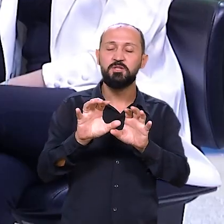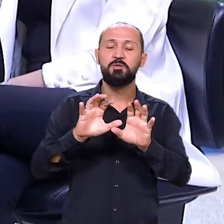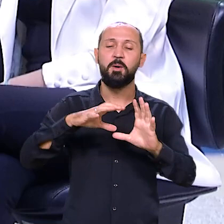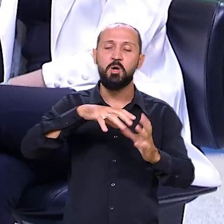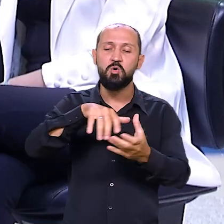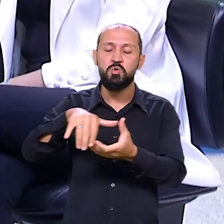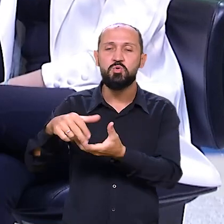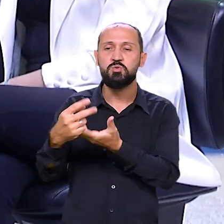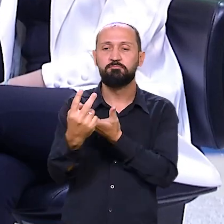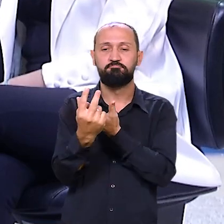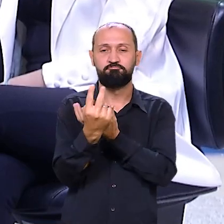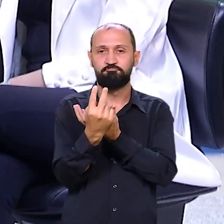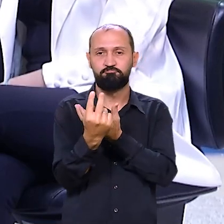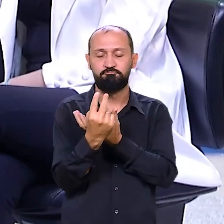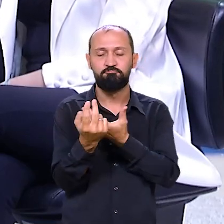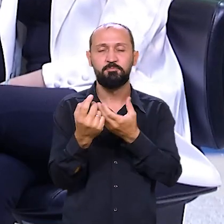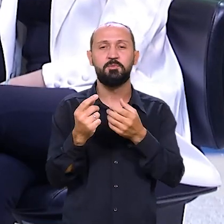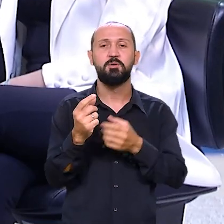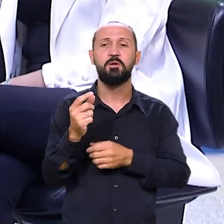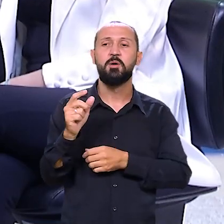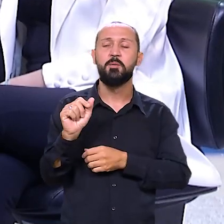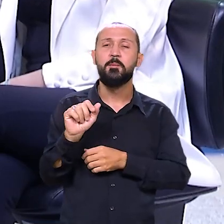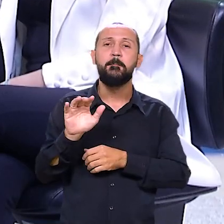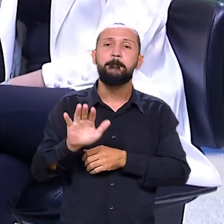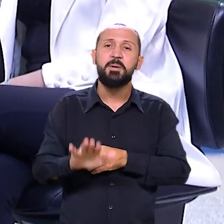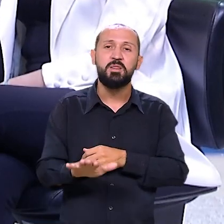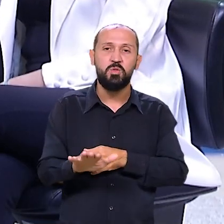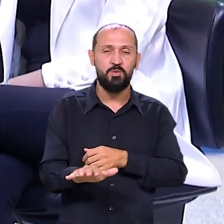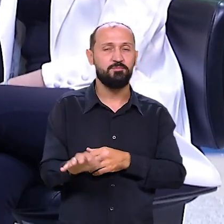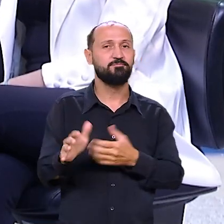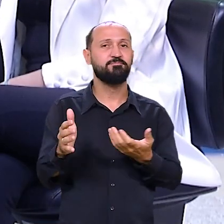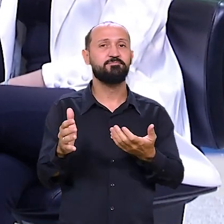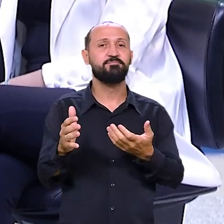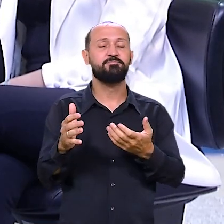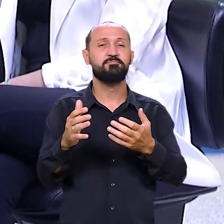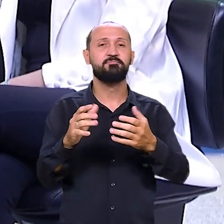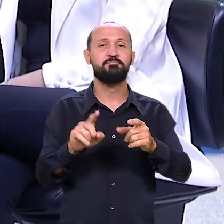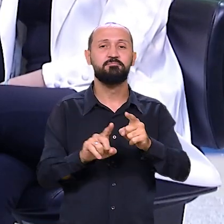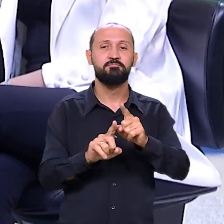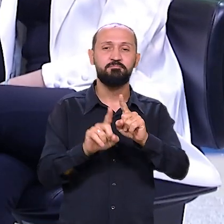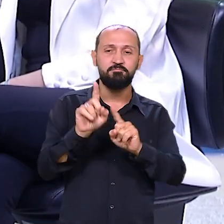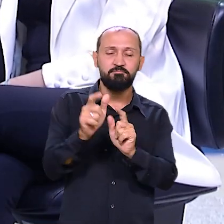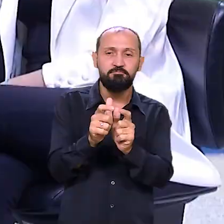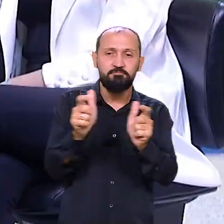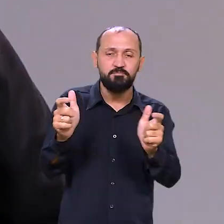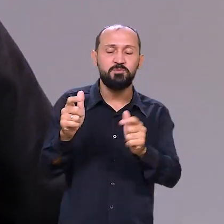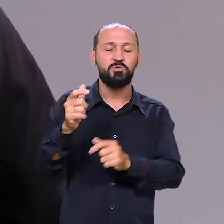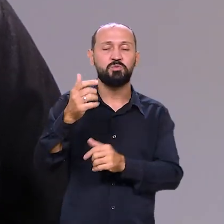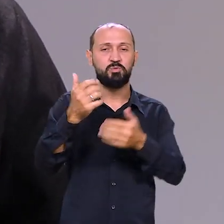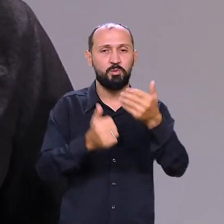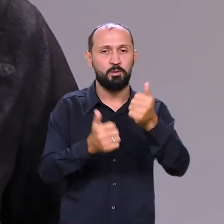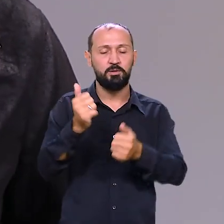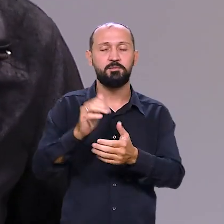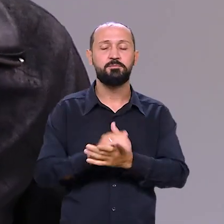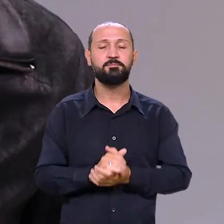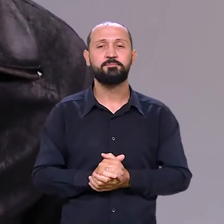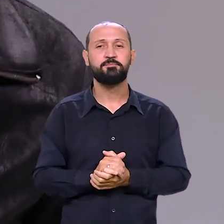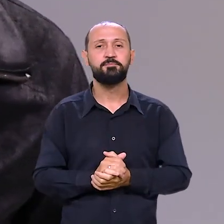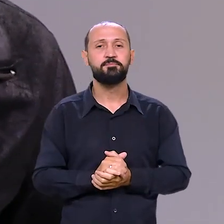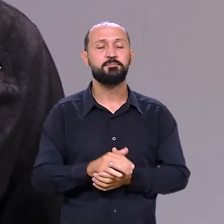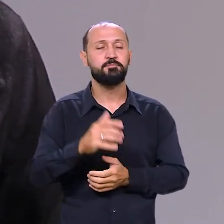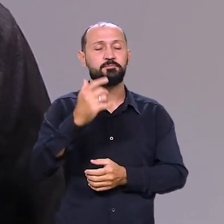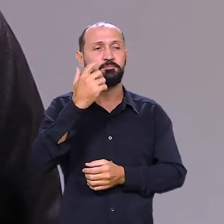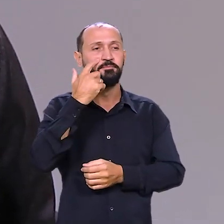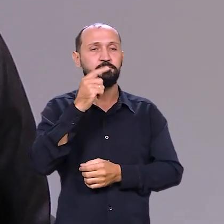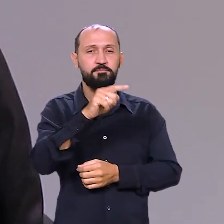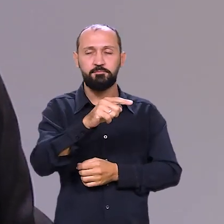mais sustentável, com custo de produção menor e aumentar, então, a produção de leite. Paulo,